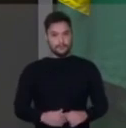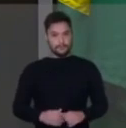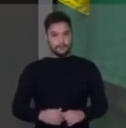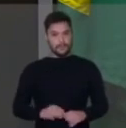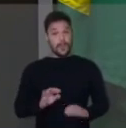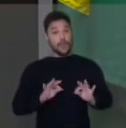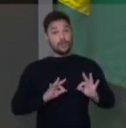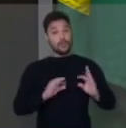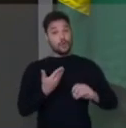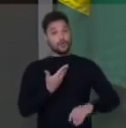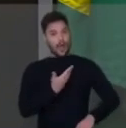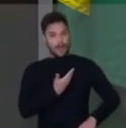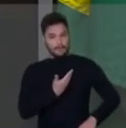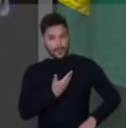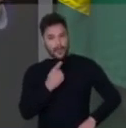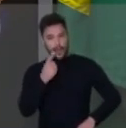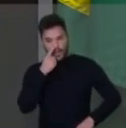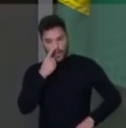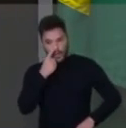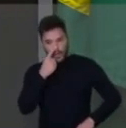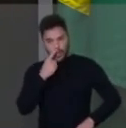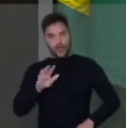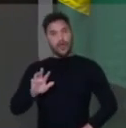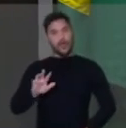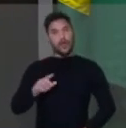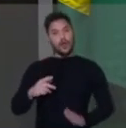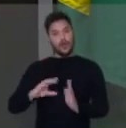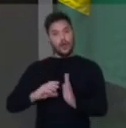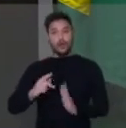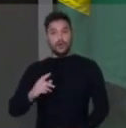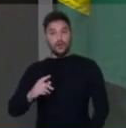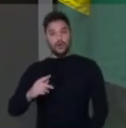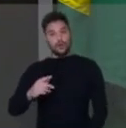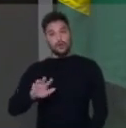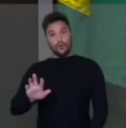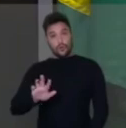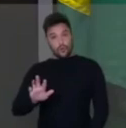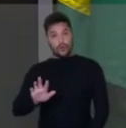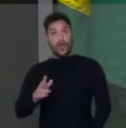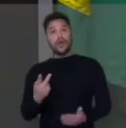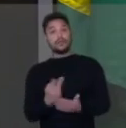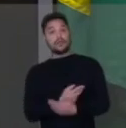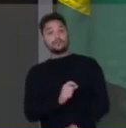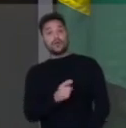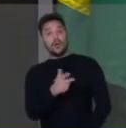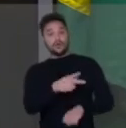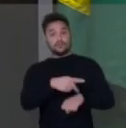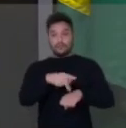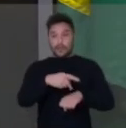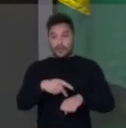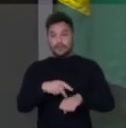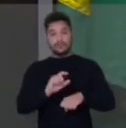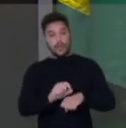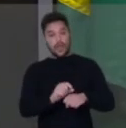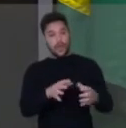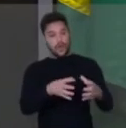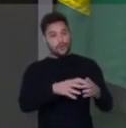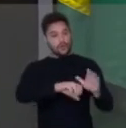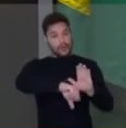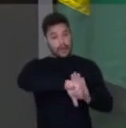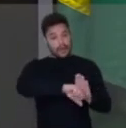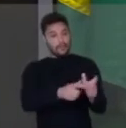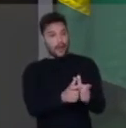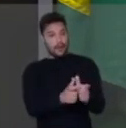amigos, aliados de Lula, em todos os seus países acontece a mesma coisa. O crime organizado, ele simplesmente impera